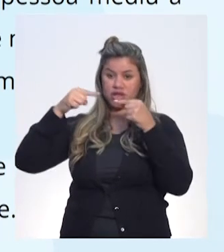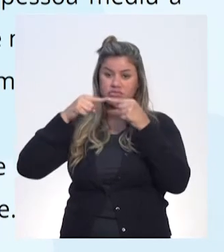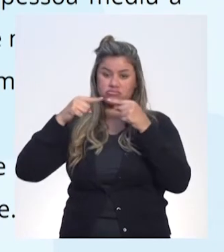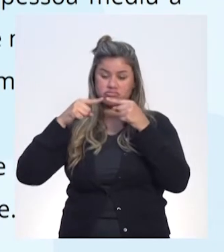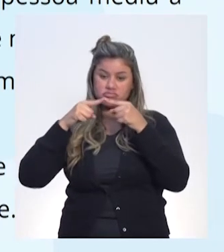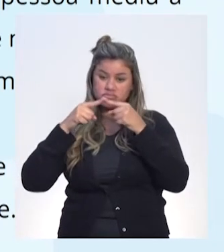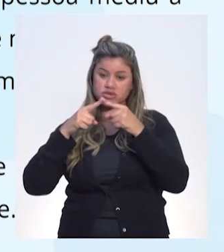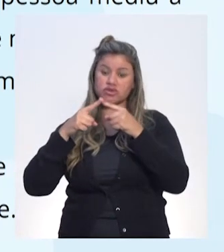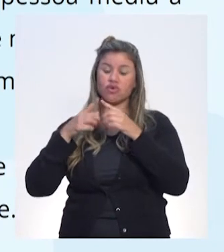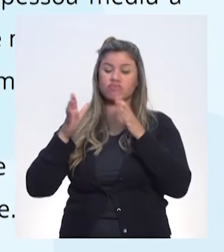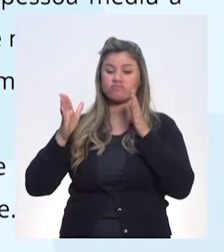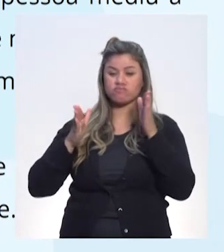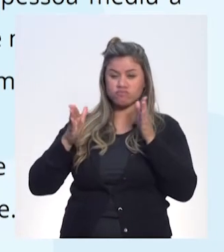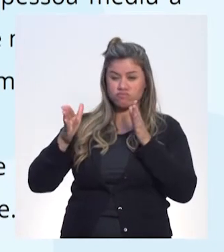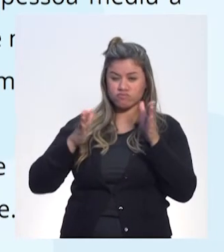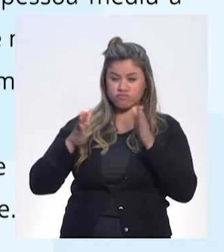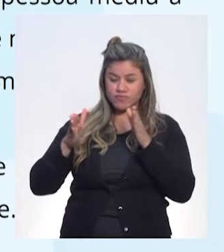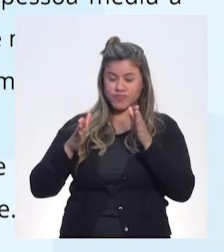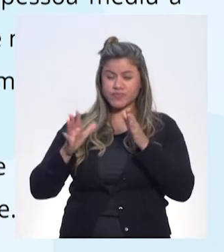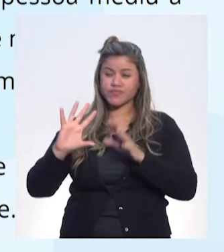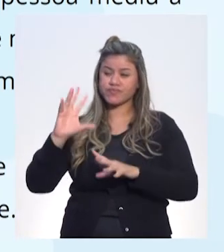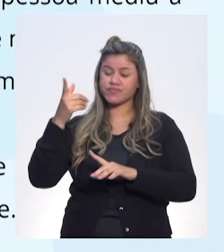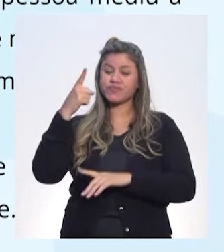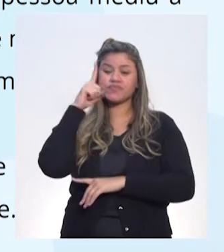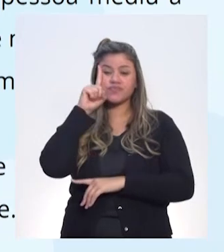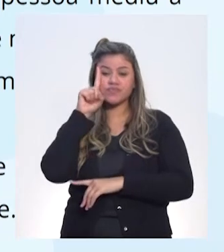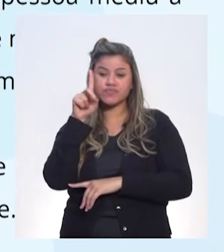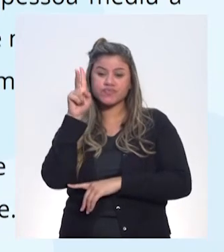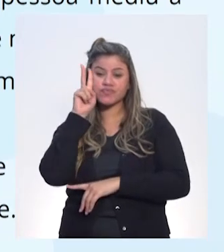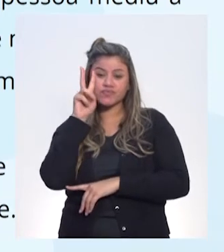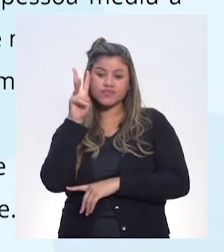periódico, mostrando o que acontece em 3